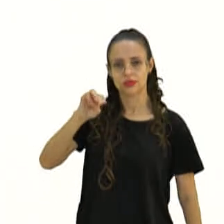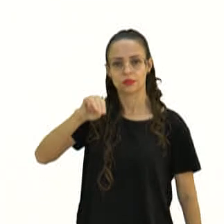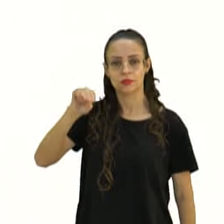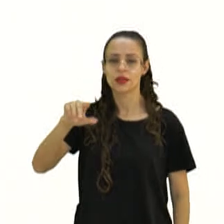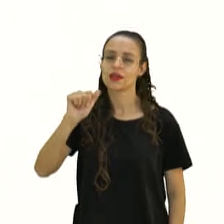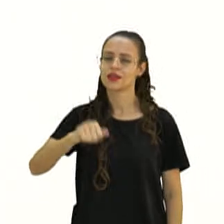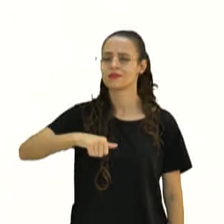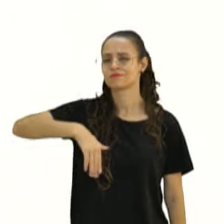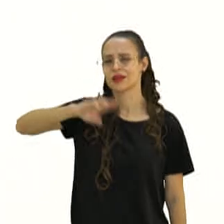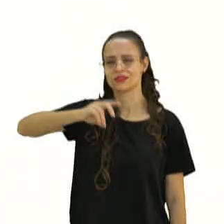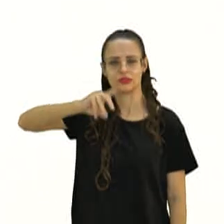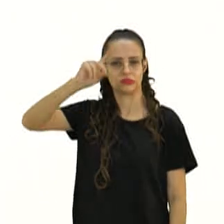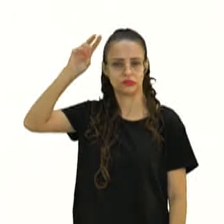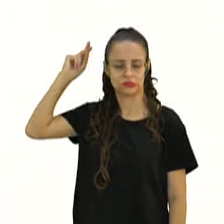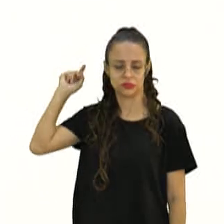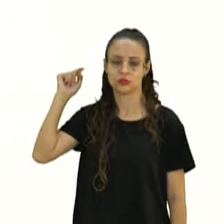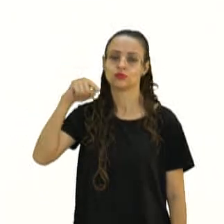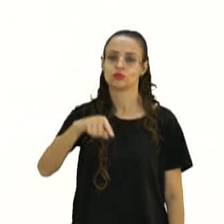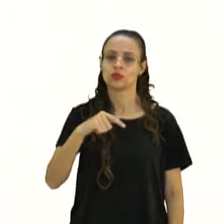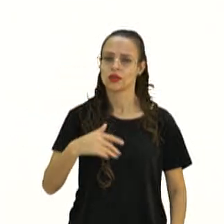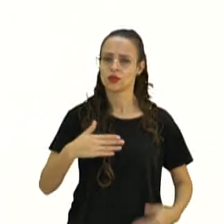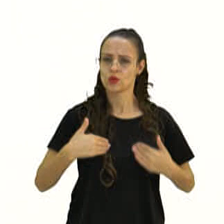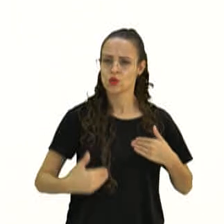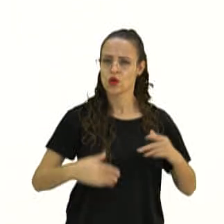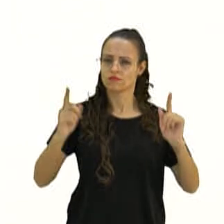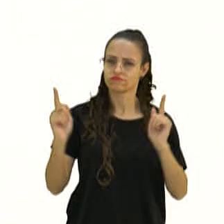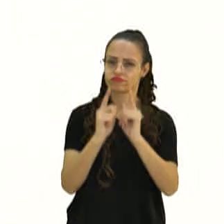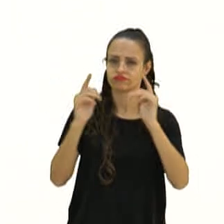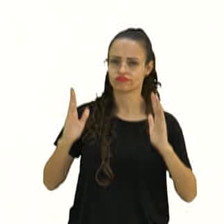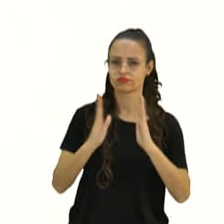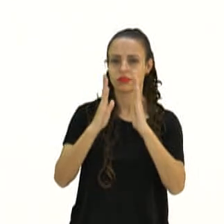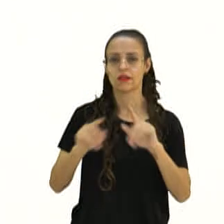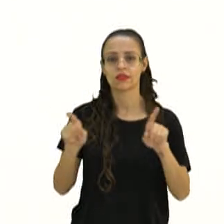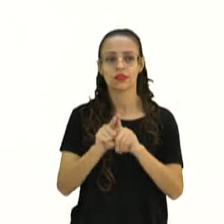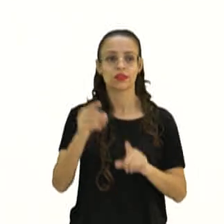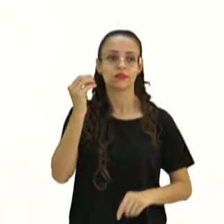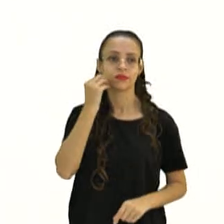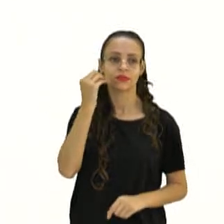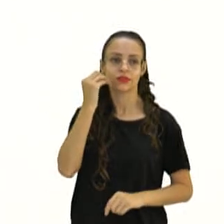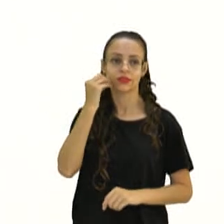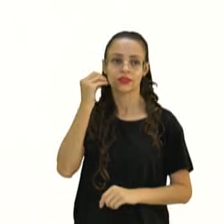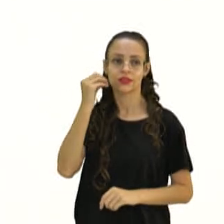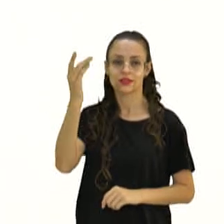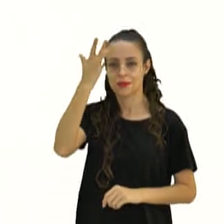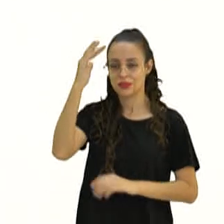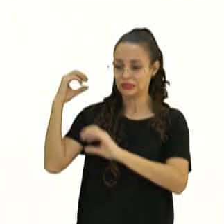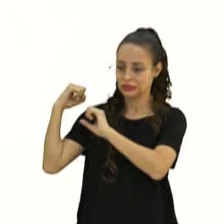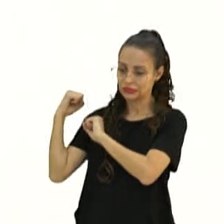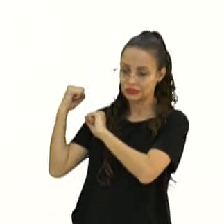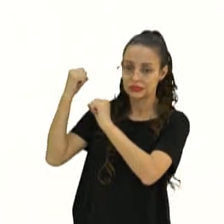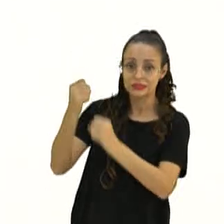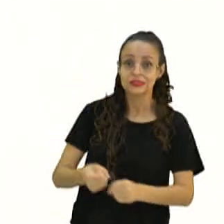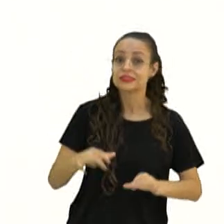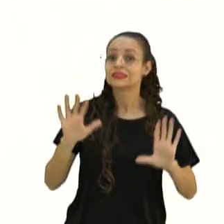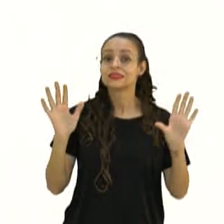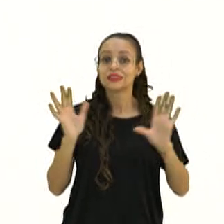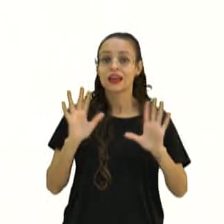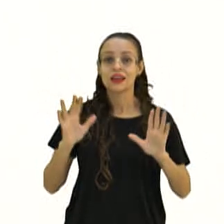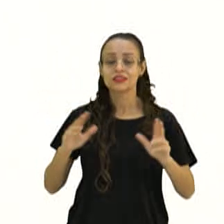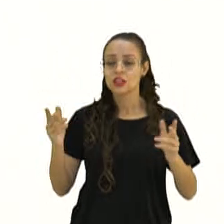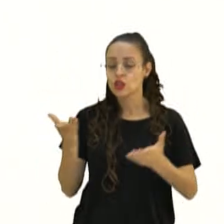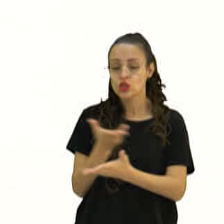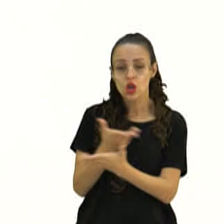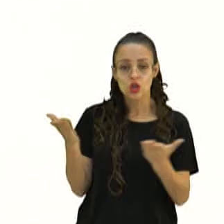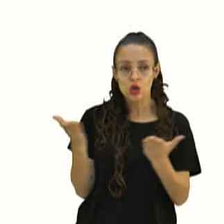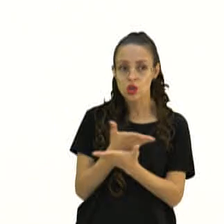mais antigo, que os competidores lutam ali corpo a corpo, né? A ideia é tentar arremessar ou derrubar o adversário sem golpes de trocação. Então